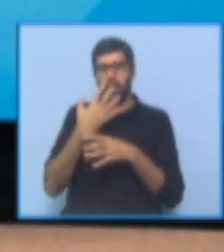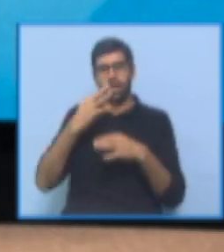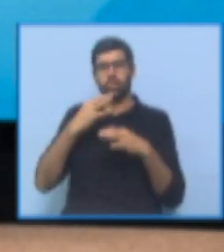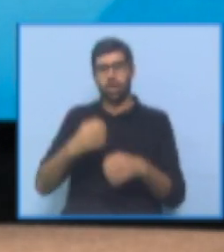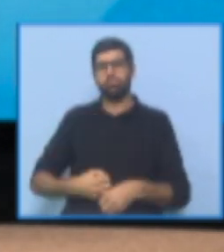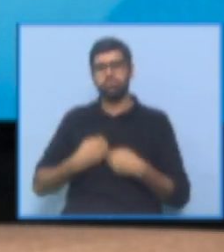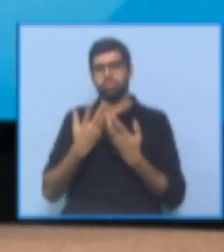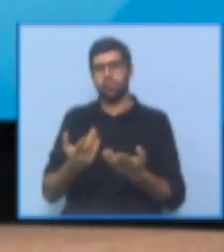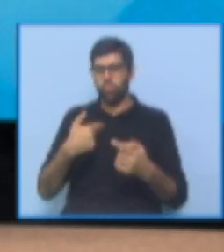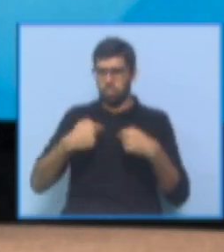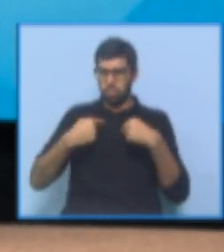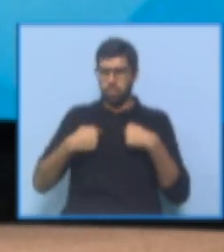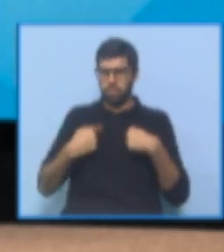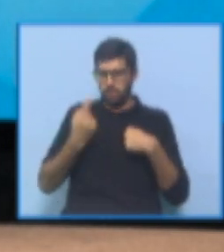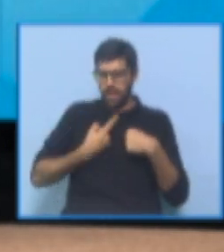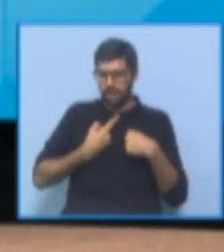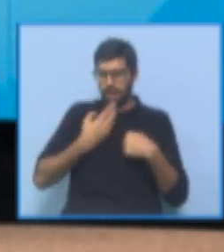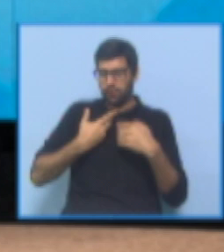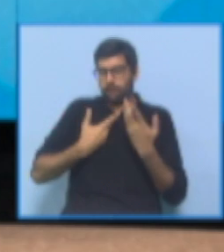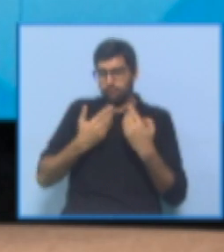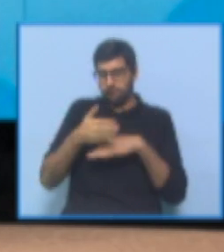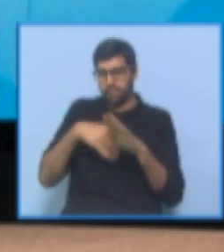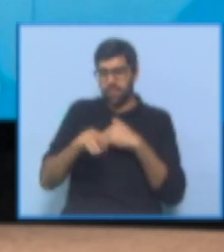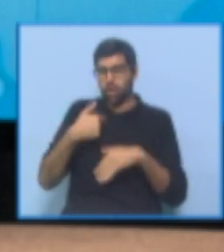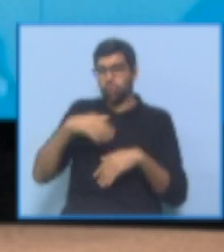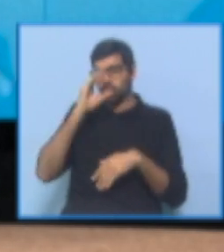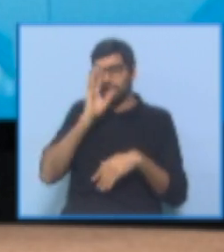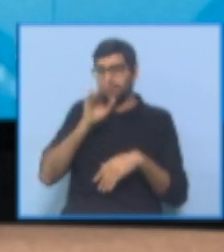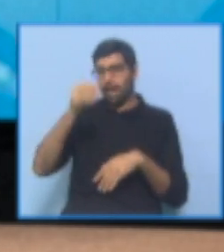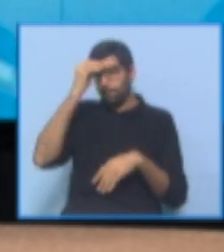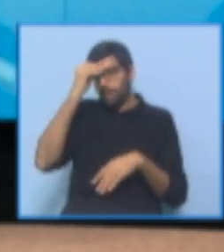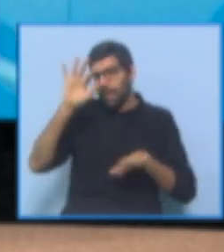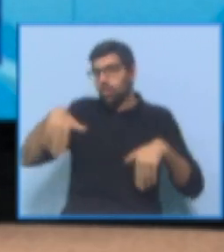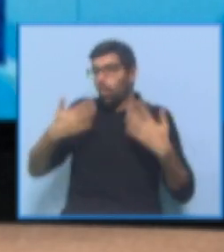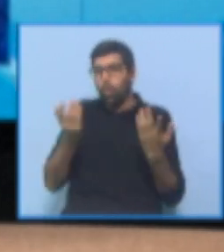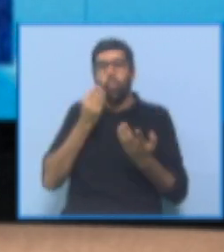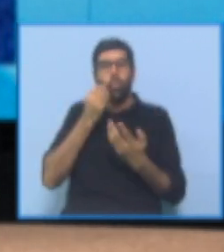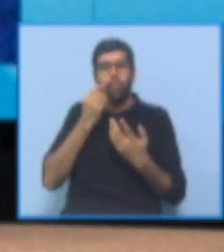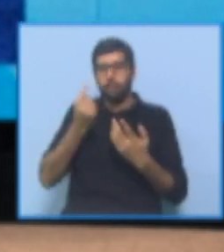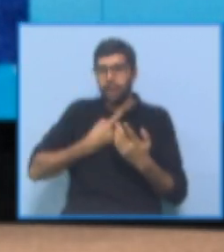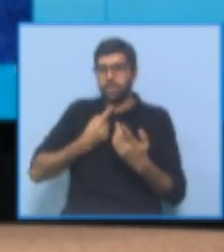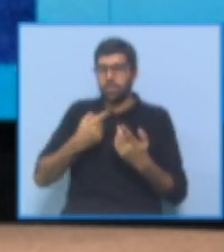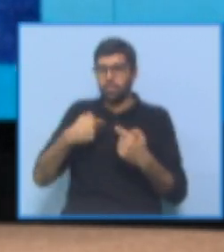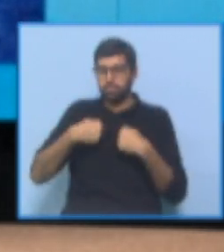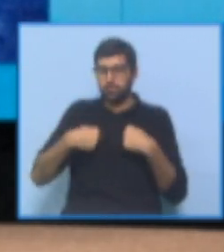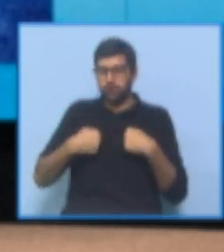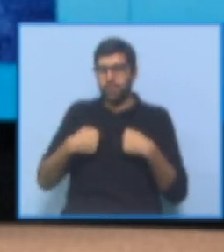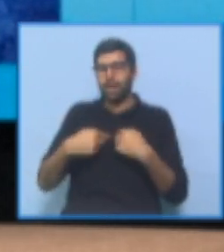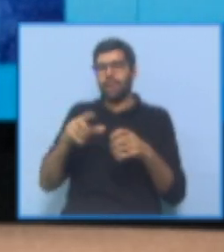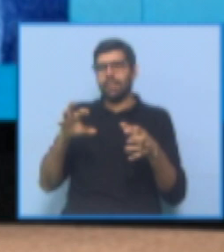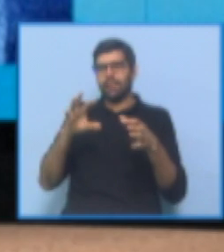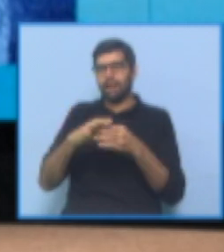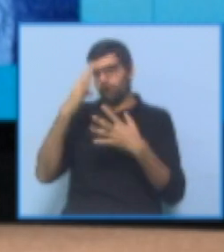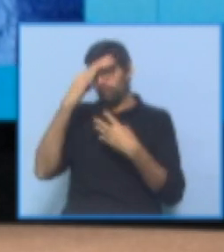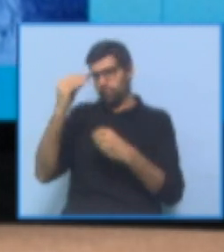que o próprio tem que cultivar. Não sei se isso se aprende apenas nas academias. Nós precisamos de cultivar isso. Está relacionado com a formação dos sacerdotes